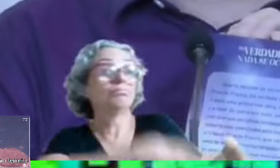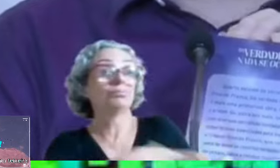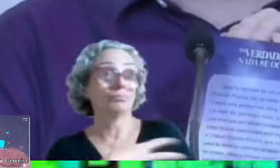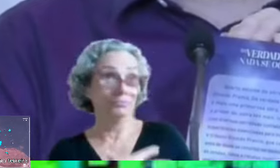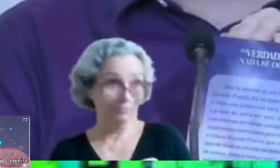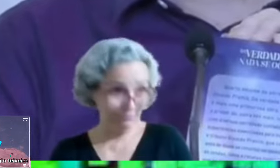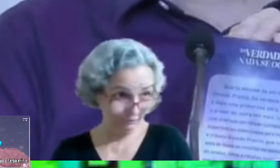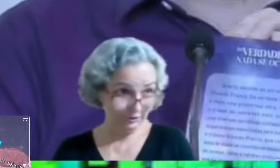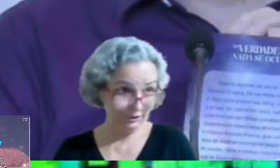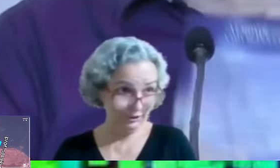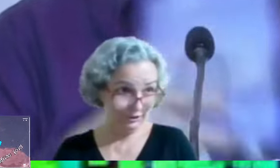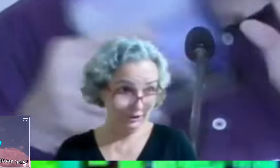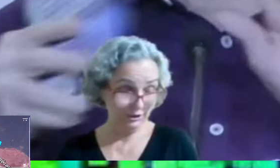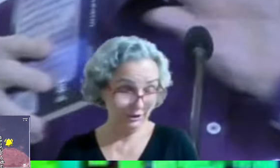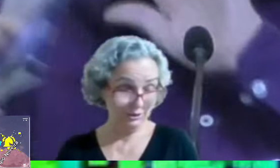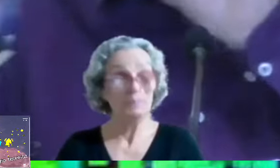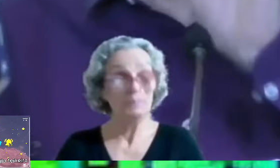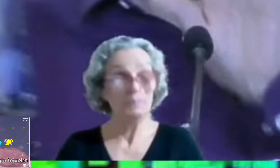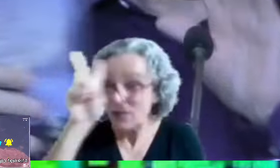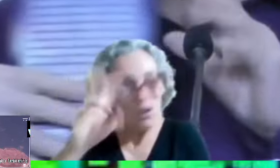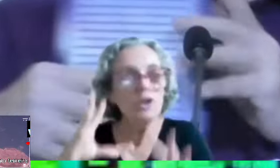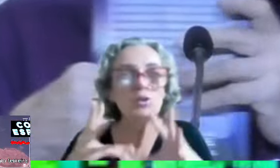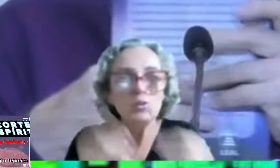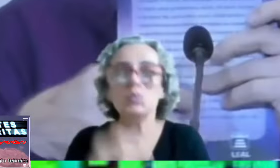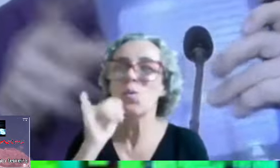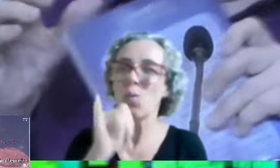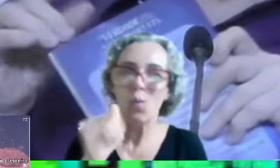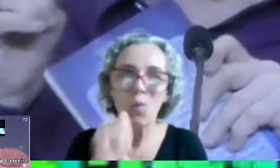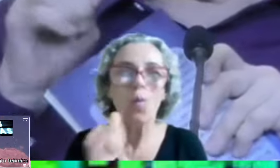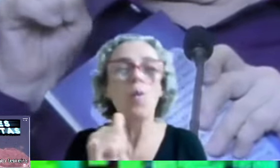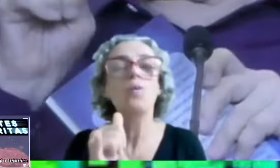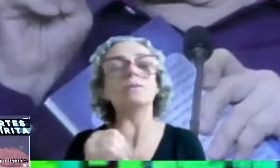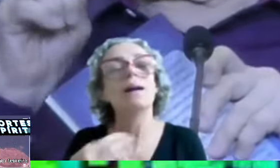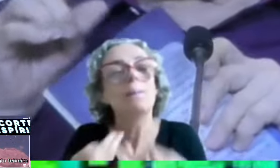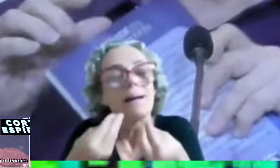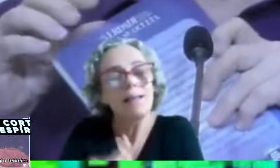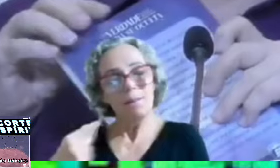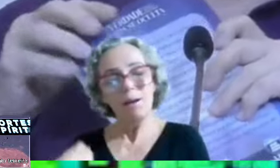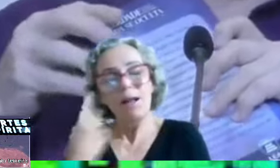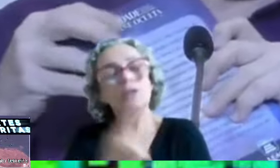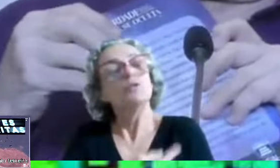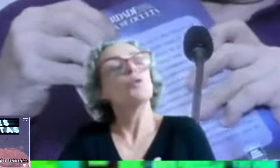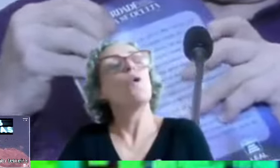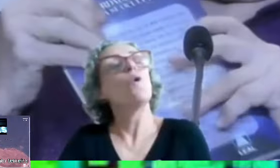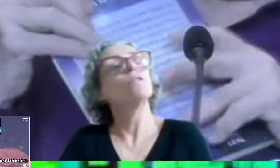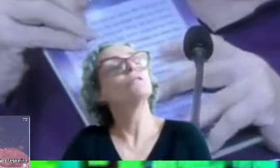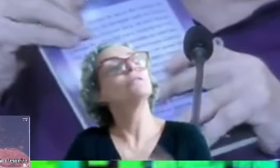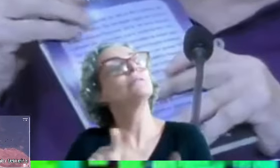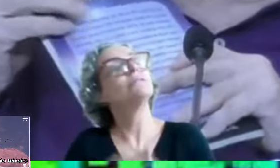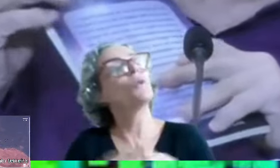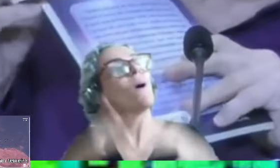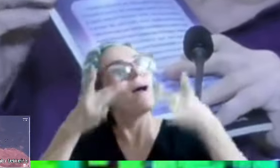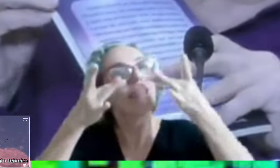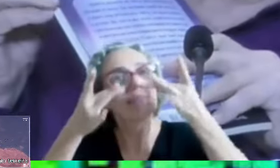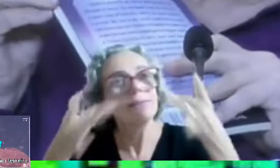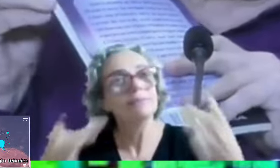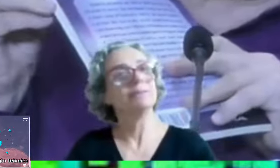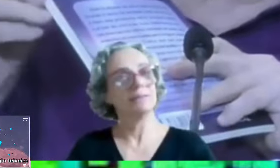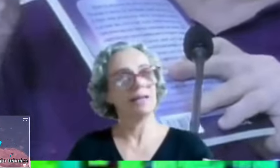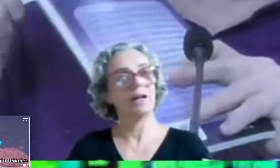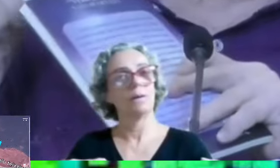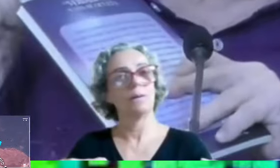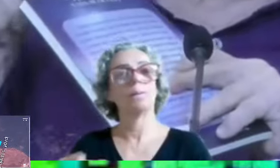de despertamento. Isso é para dar uma ideia. Essa ele não transcreveu. É de autoria de Joana